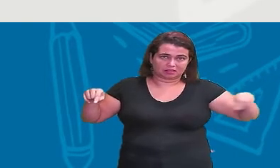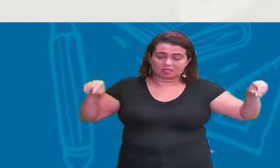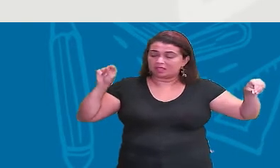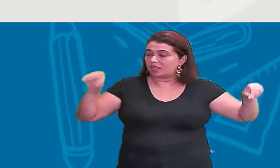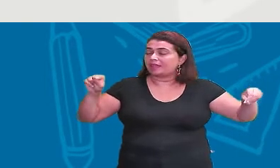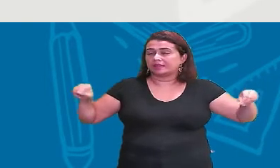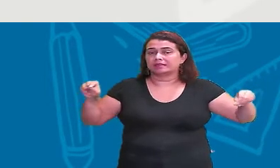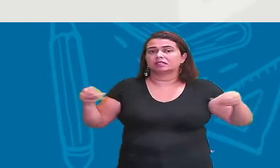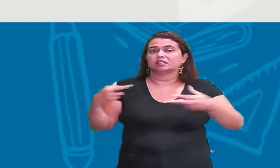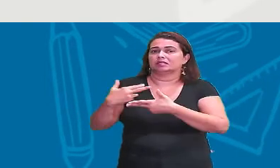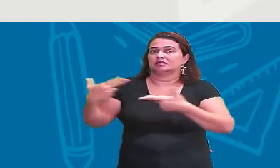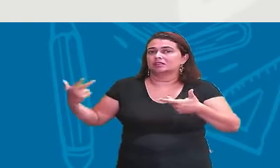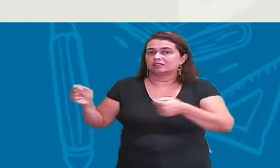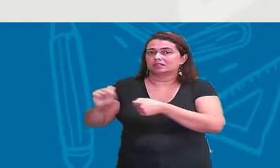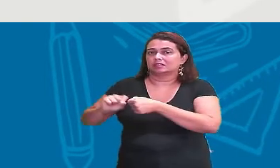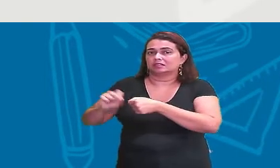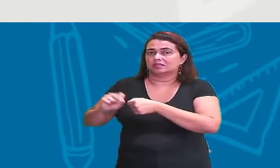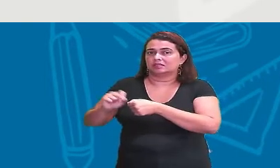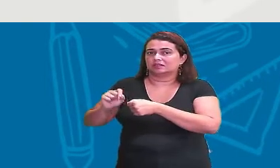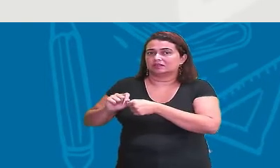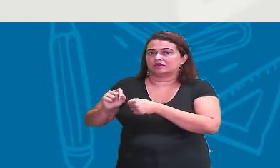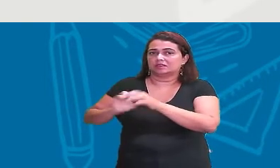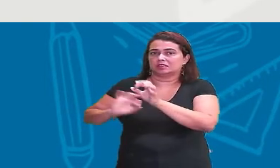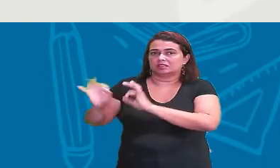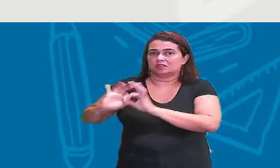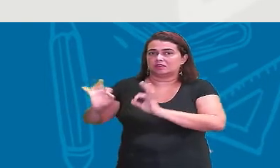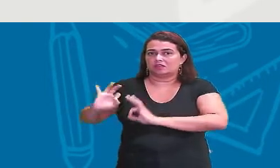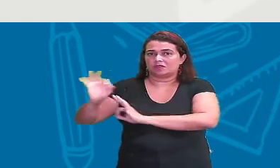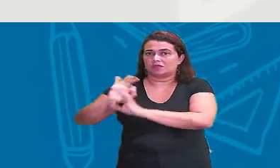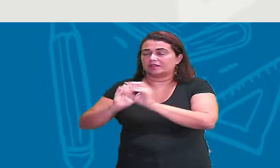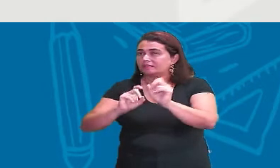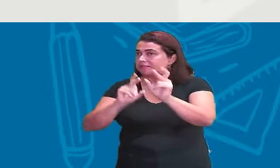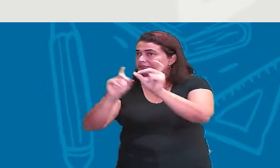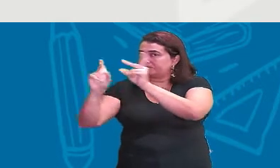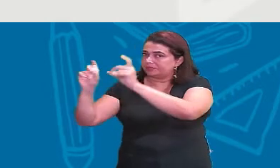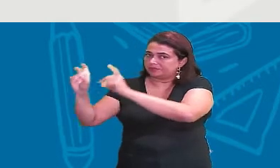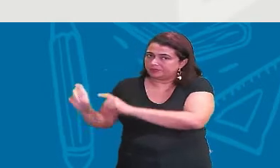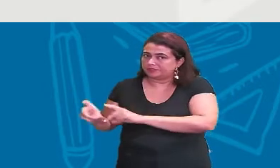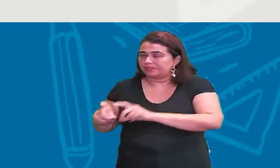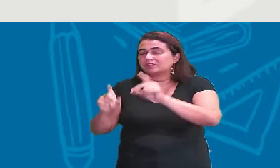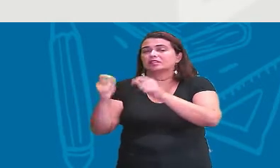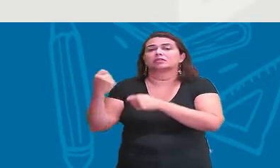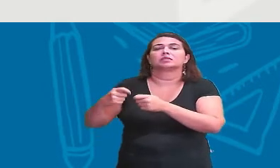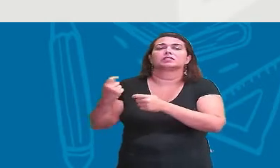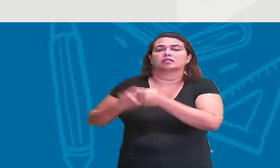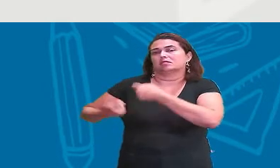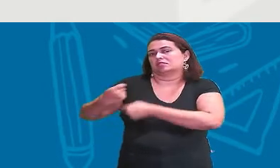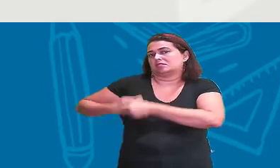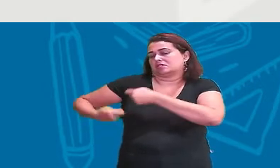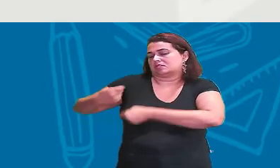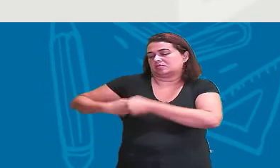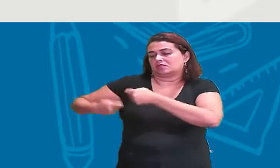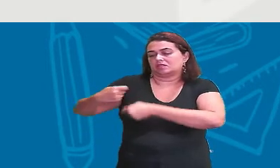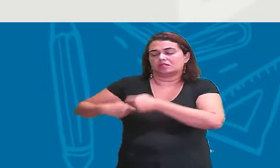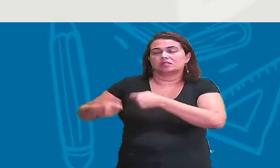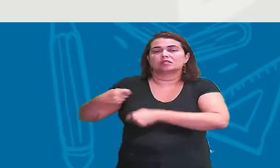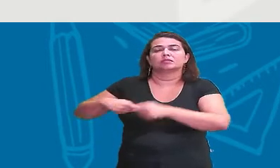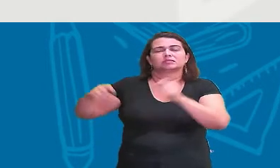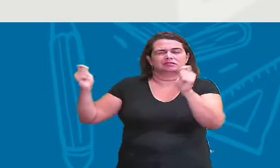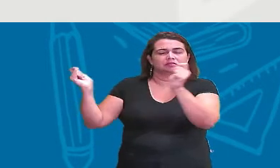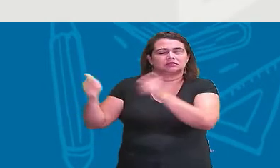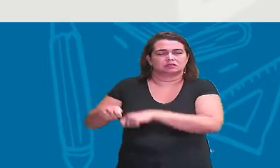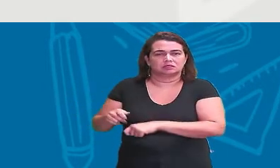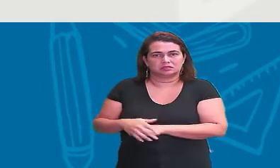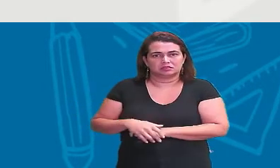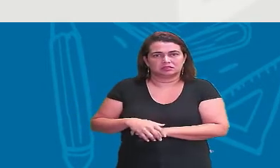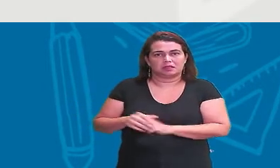criando tudo, ele precisava da zona urbana funcionando para poder fazer a economia girar. Tá certo?